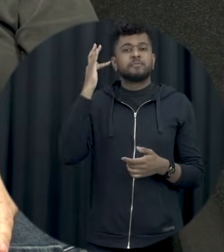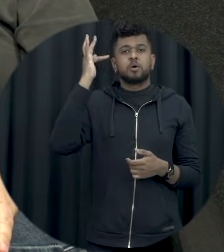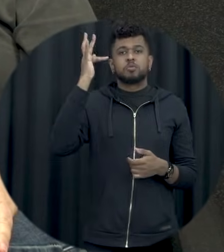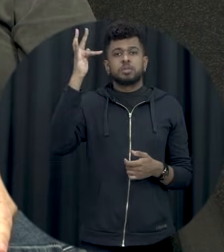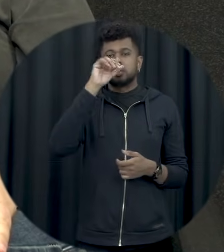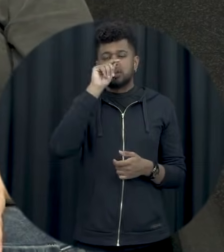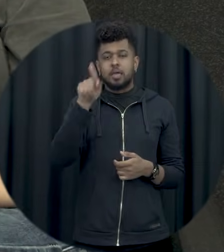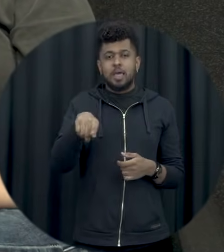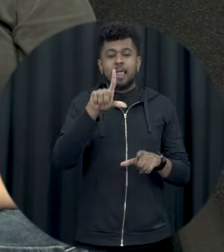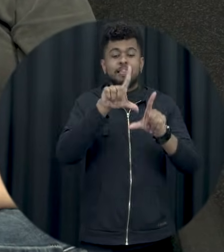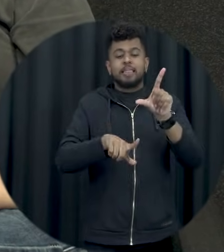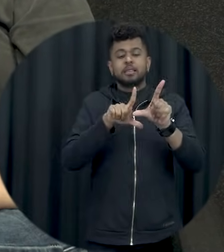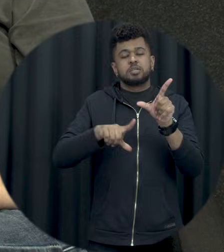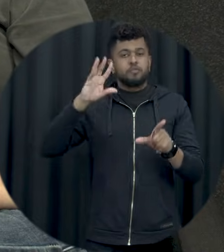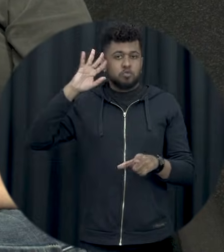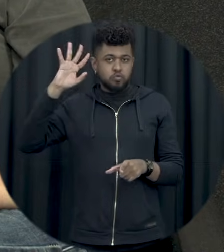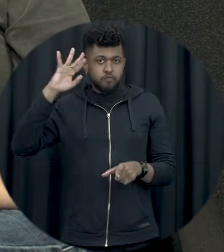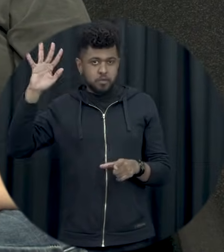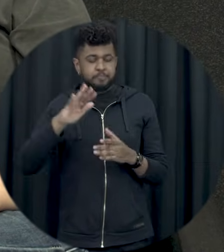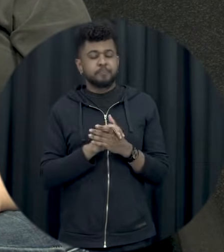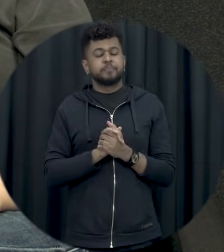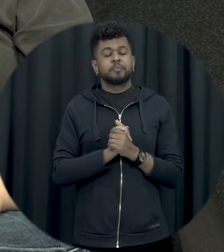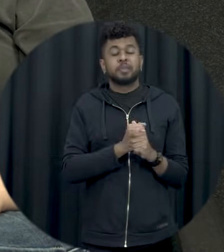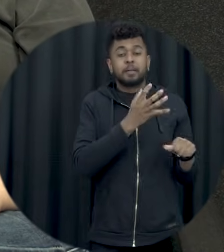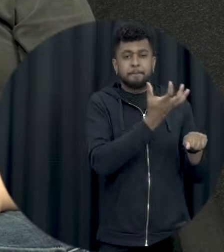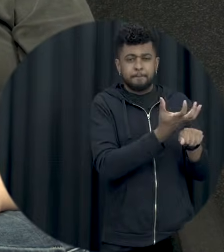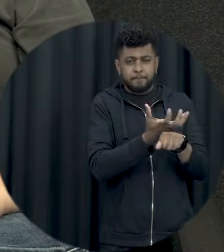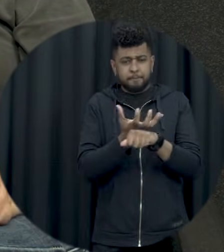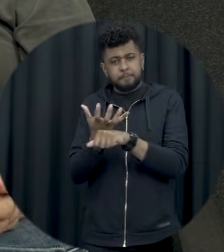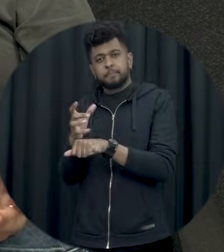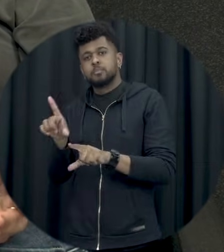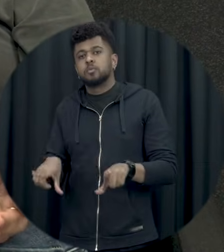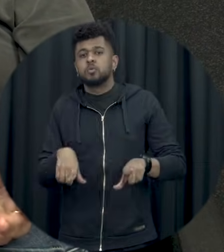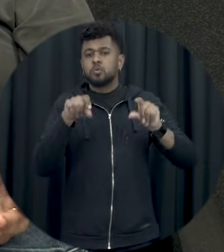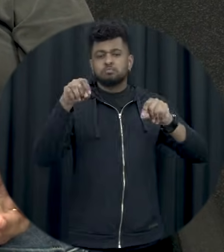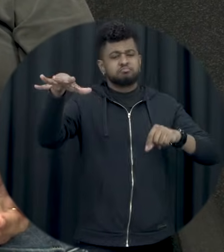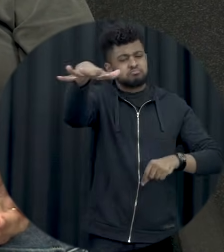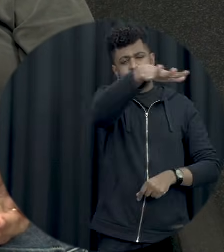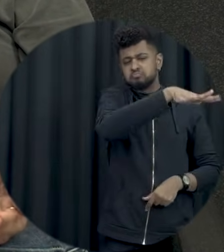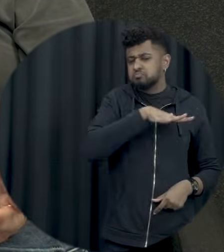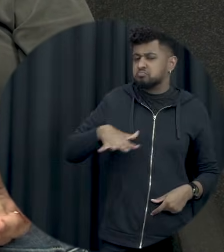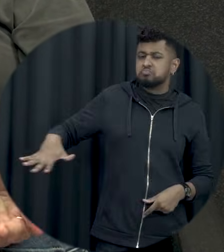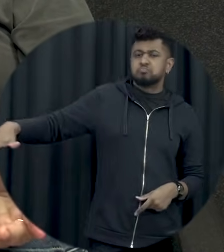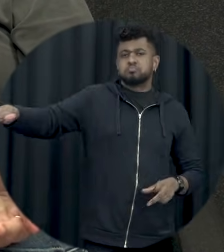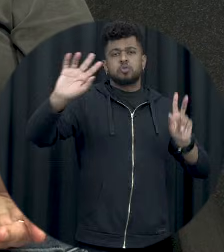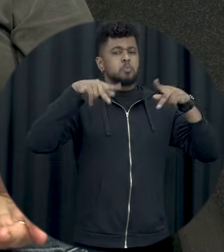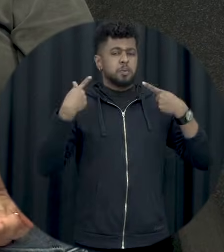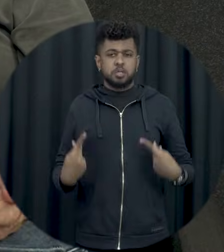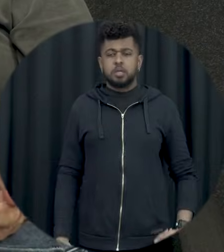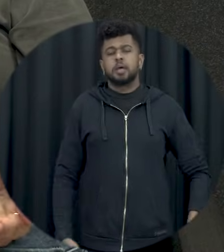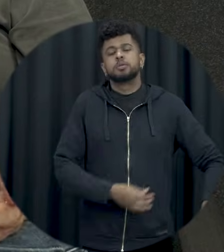caso era Letras e Filosofia. E tinha disciplinas a escolher de todas as áreas das humanidades, né? Tirando talvez